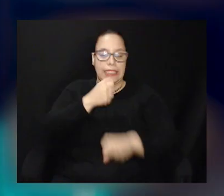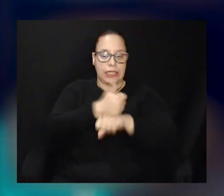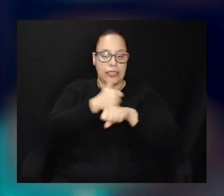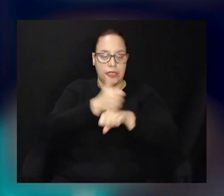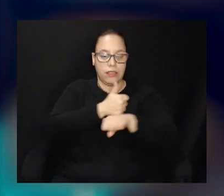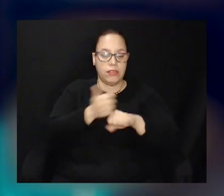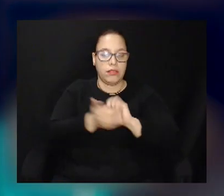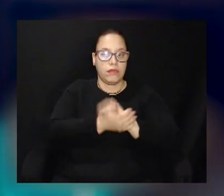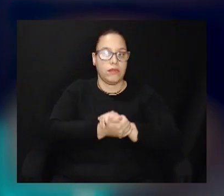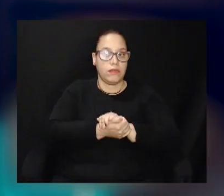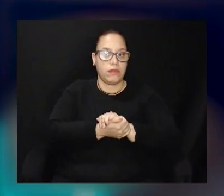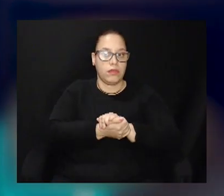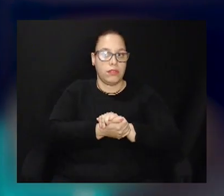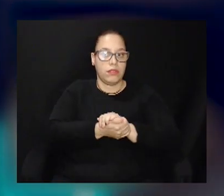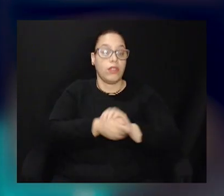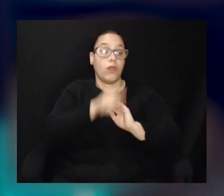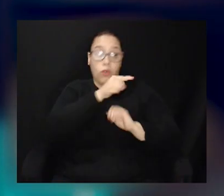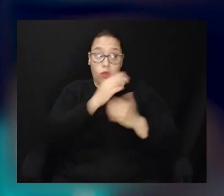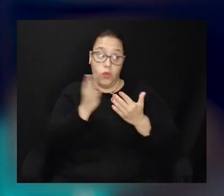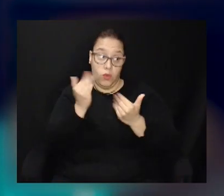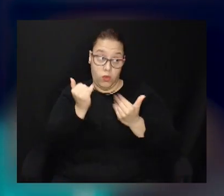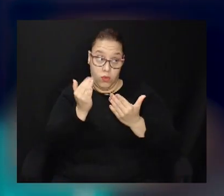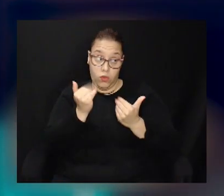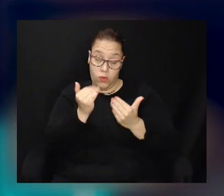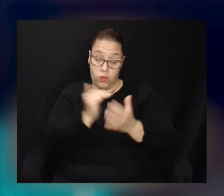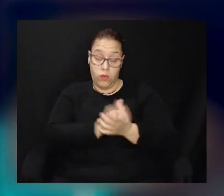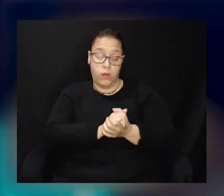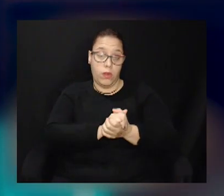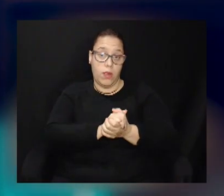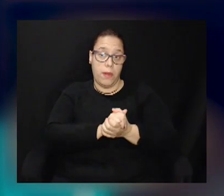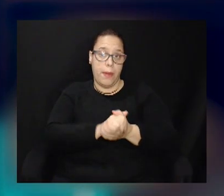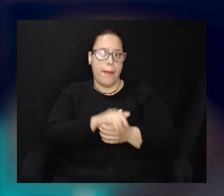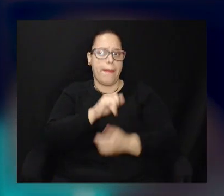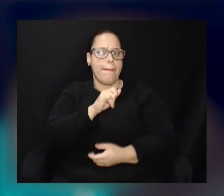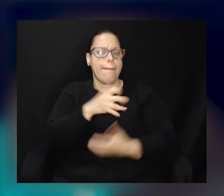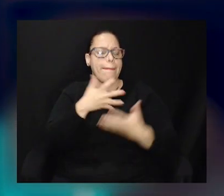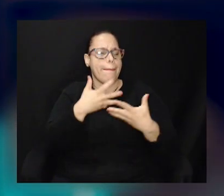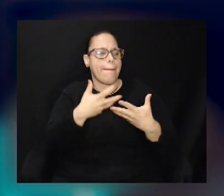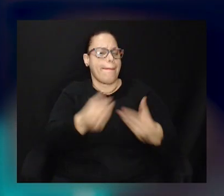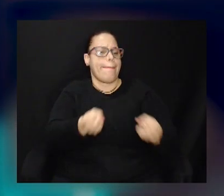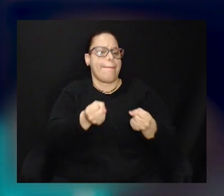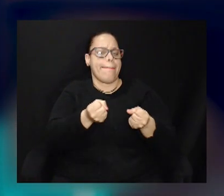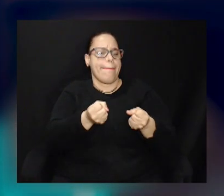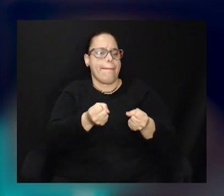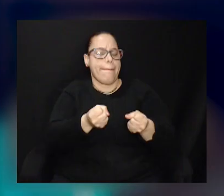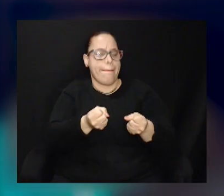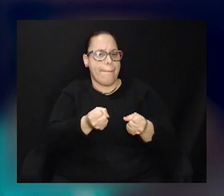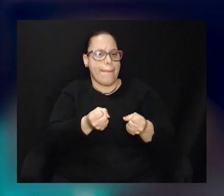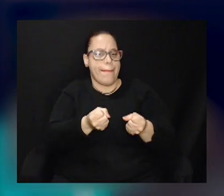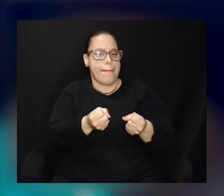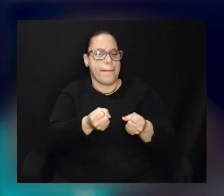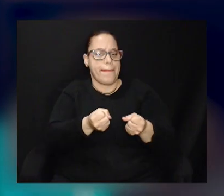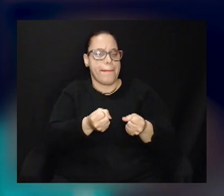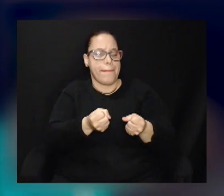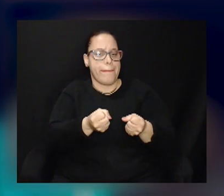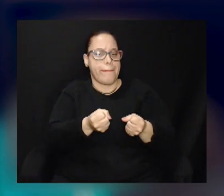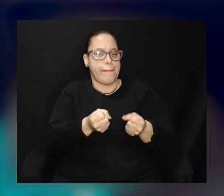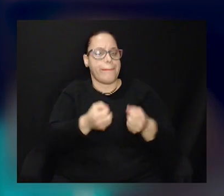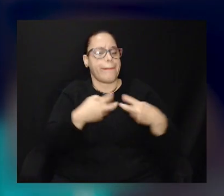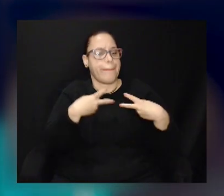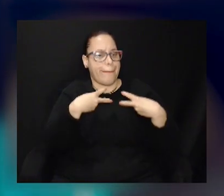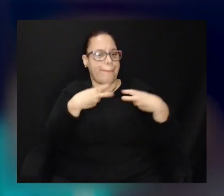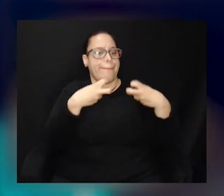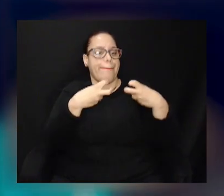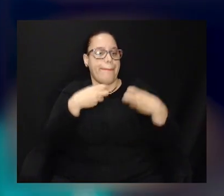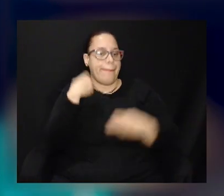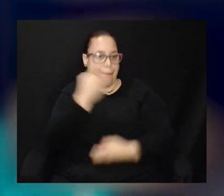você que é jovem, você o receba como um reconhecimento da nossa cidade,